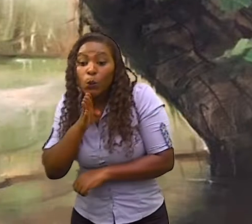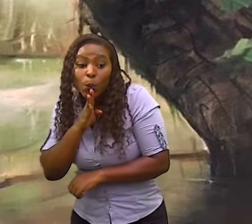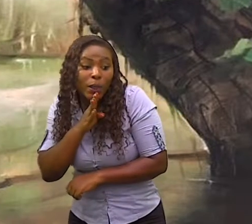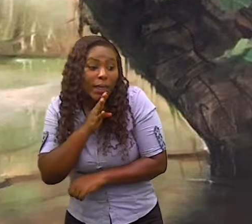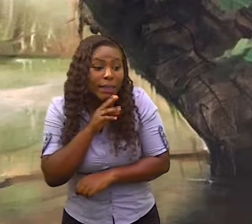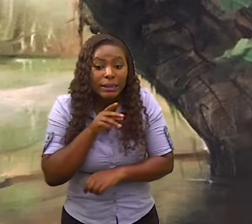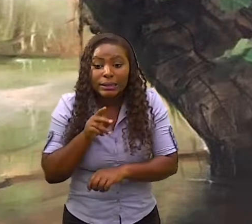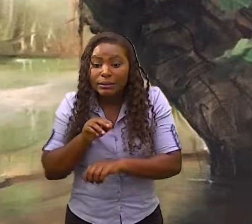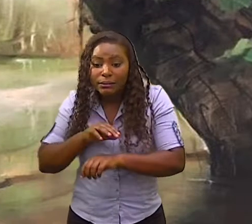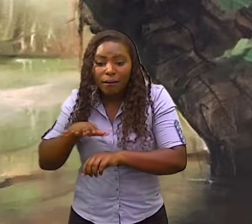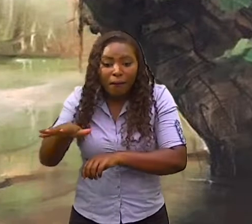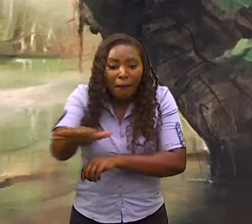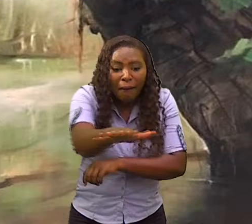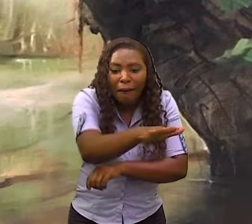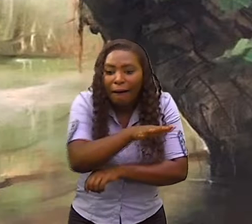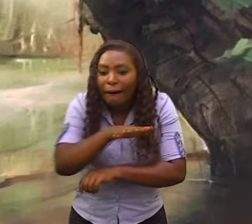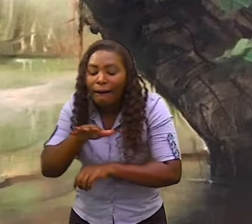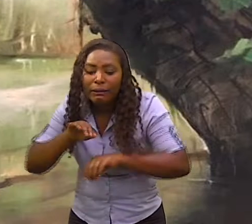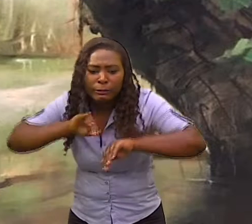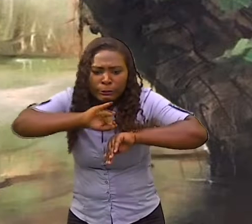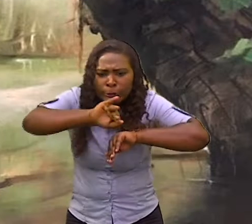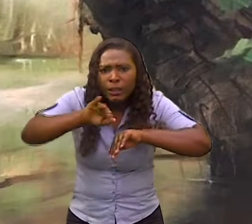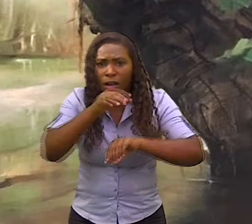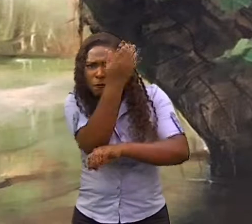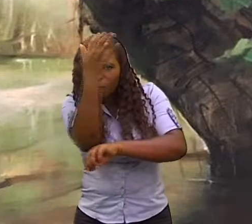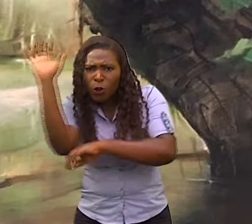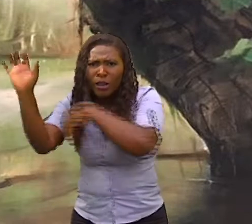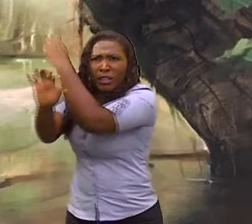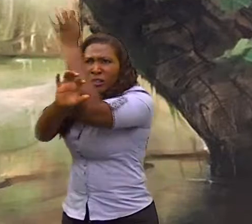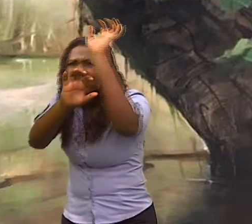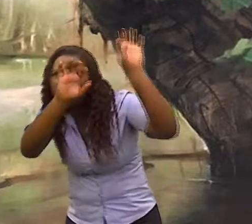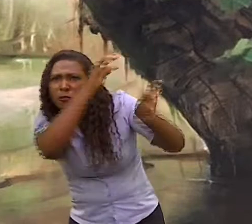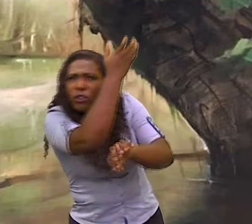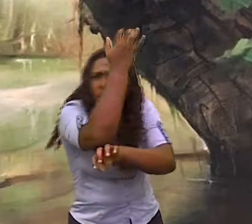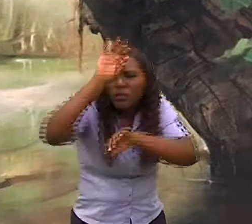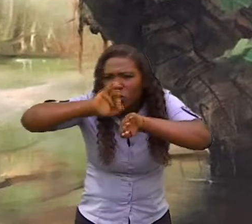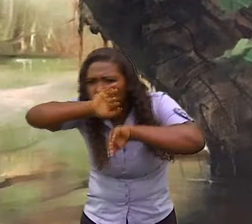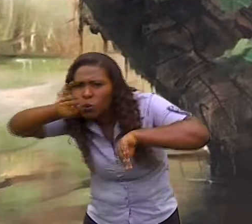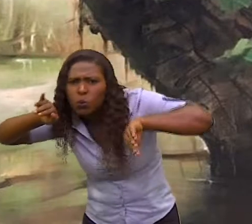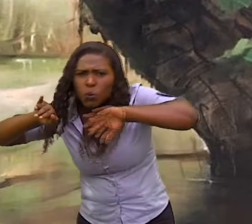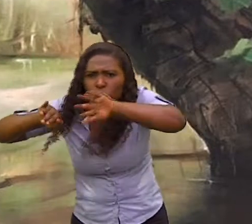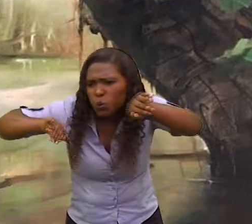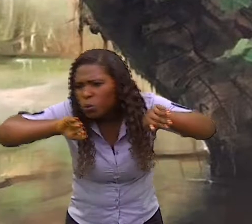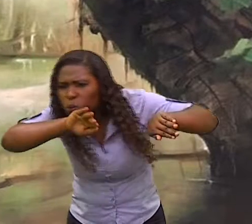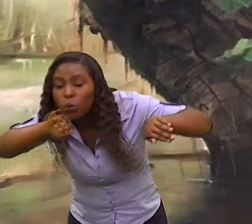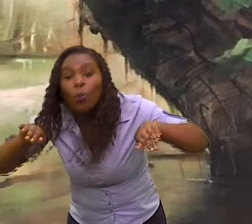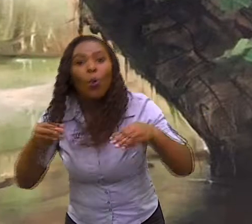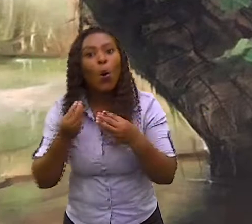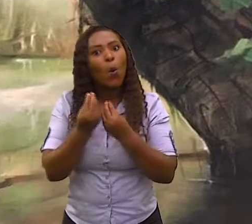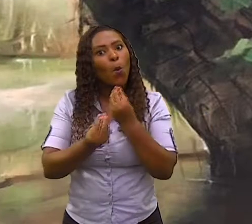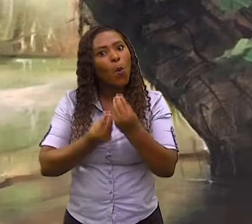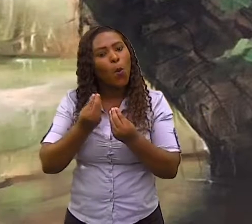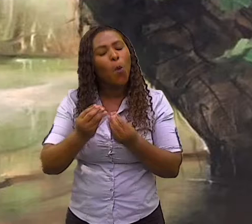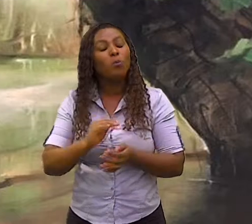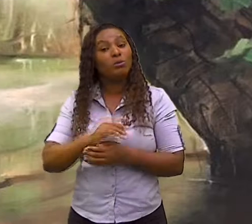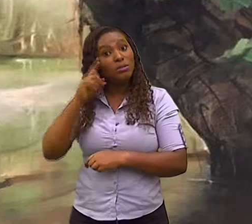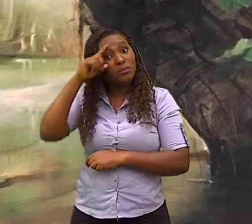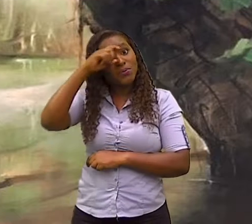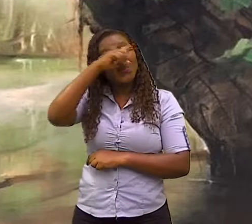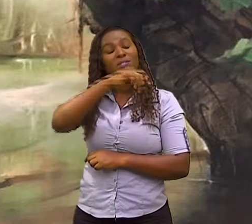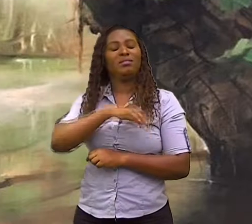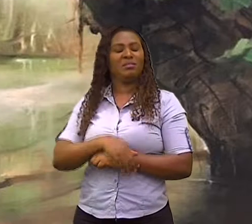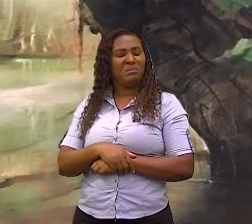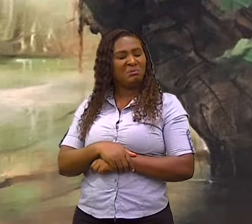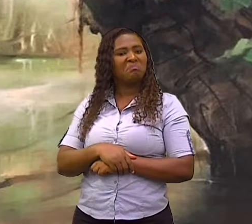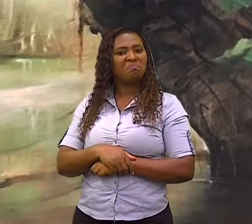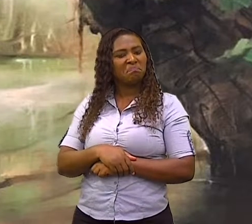e adentrar para dentro dessa floresta, adentrar, ou seja, a partir desse momento, o ser humano já